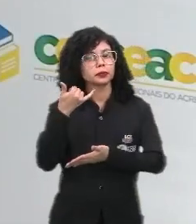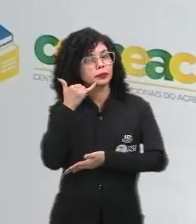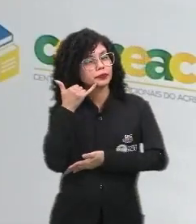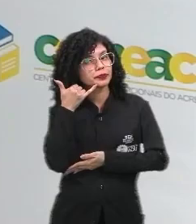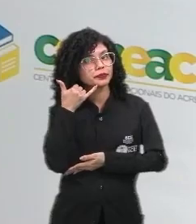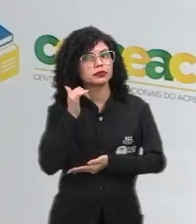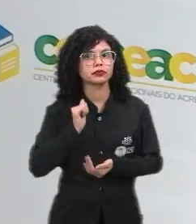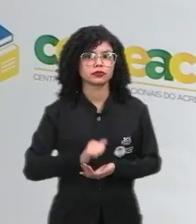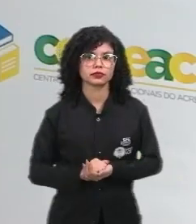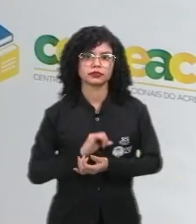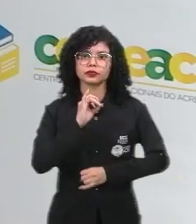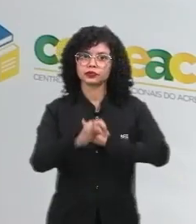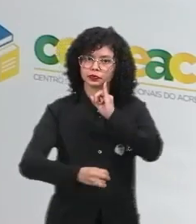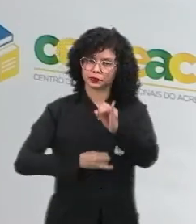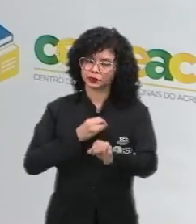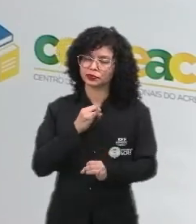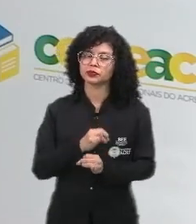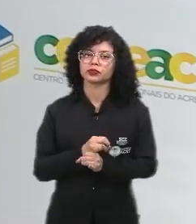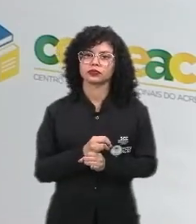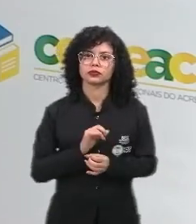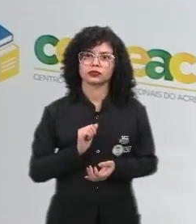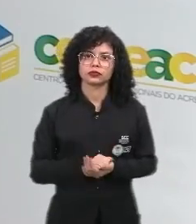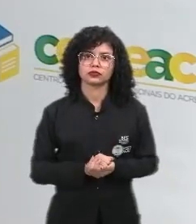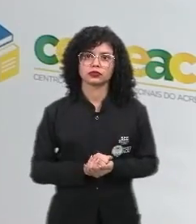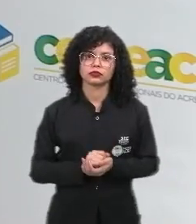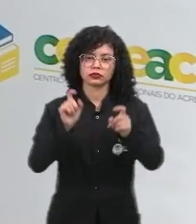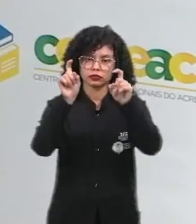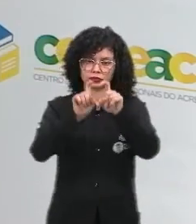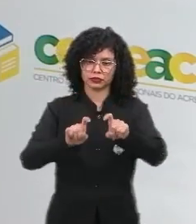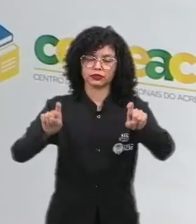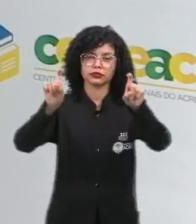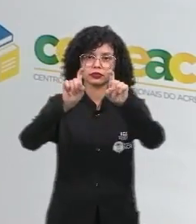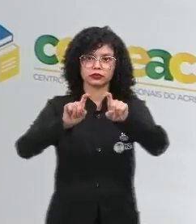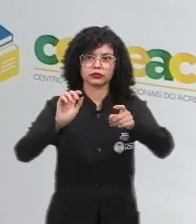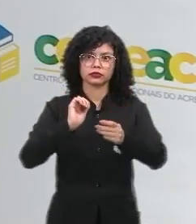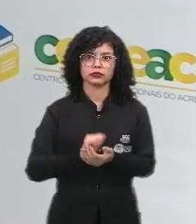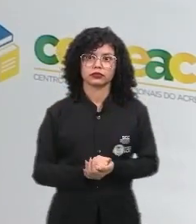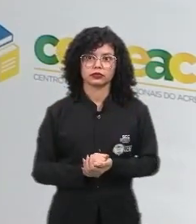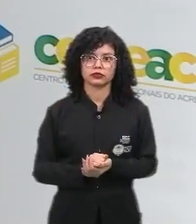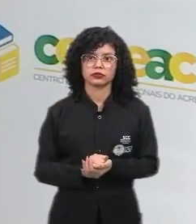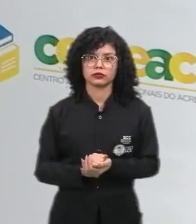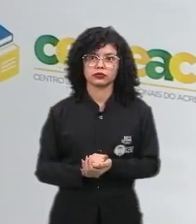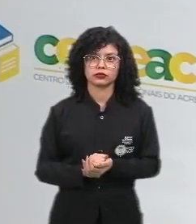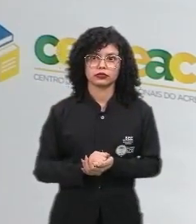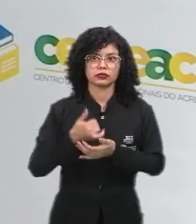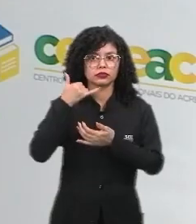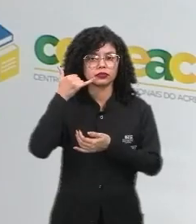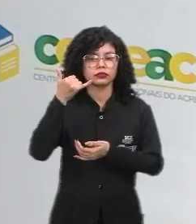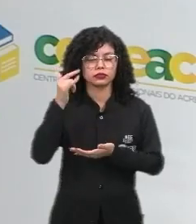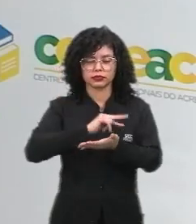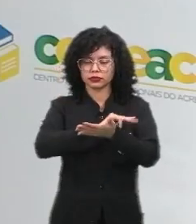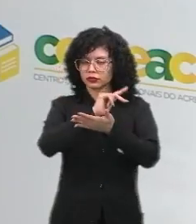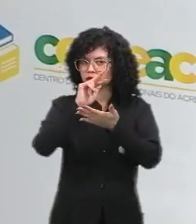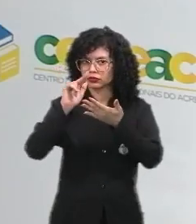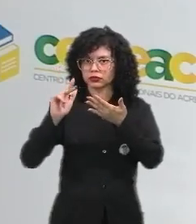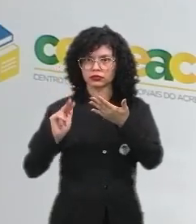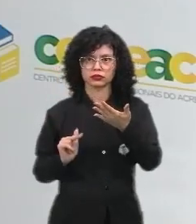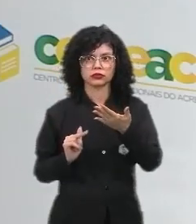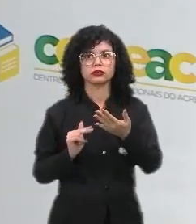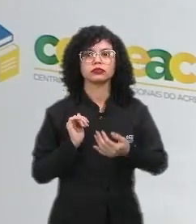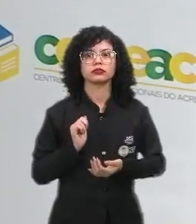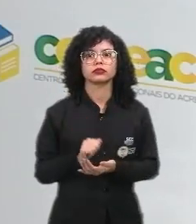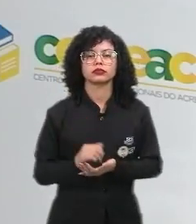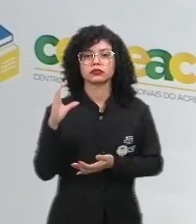telefone, com a internet, né, com os computadores, com os aparelhos de celular, né? Tudo fica